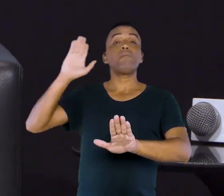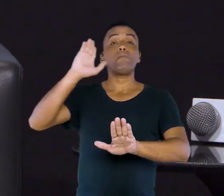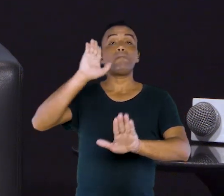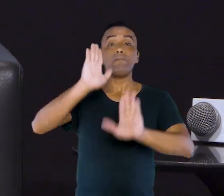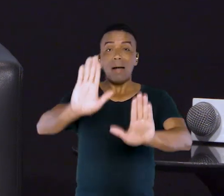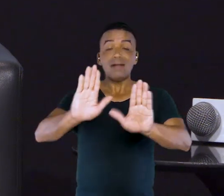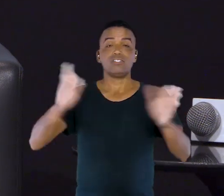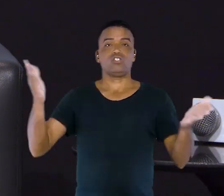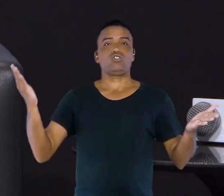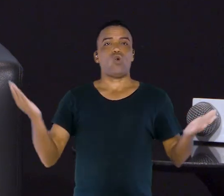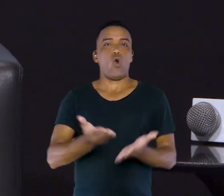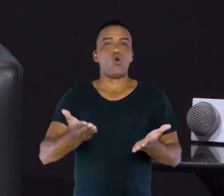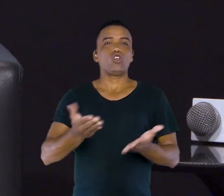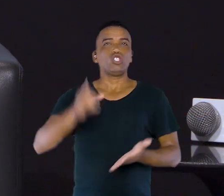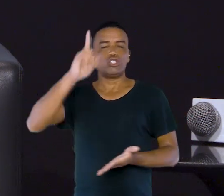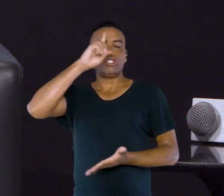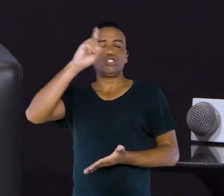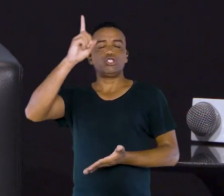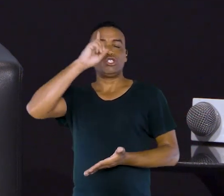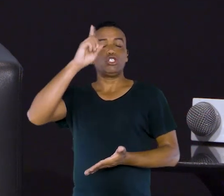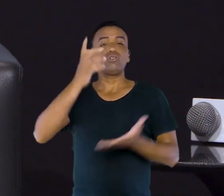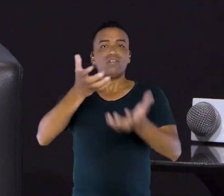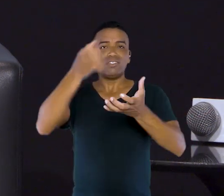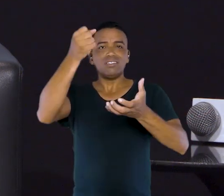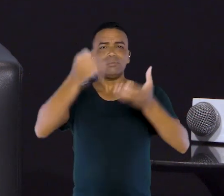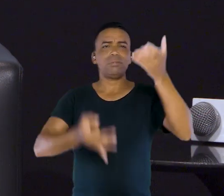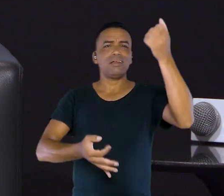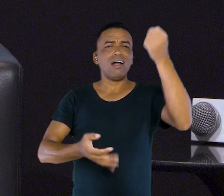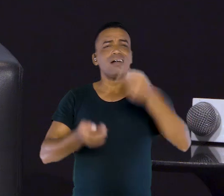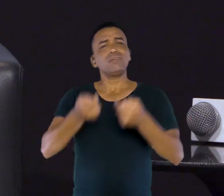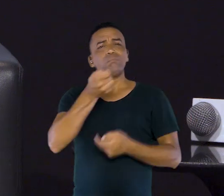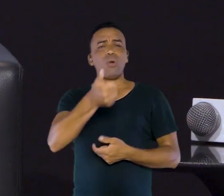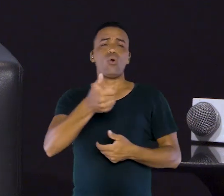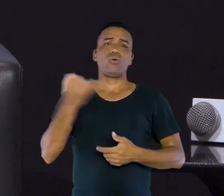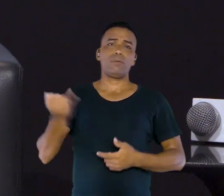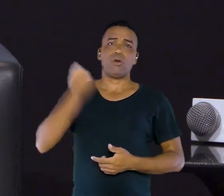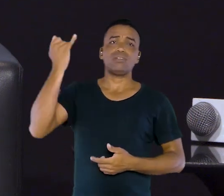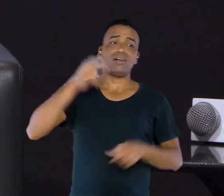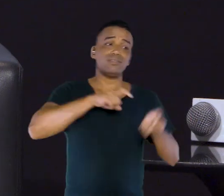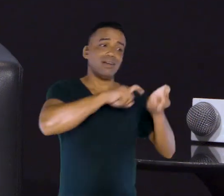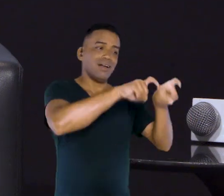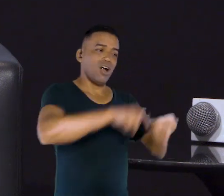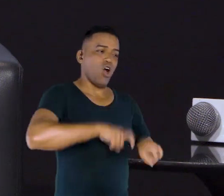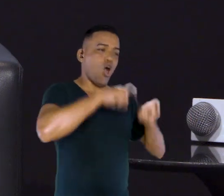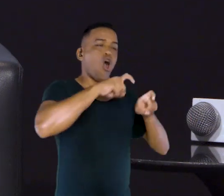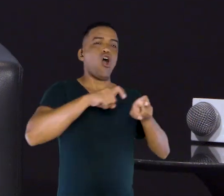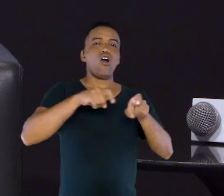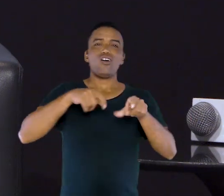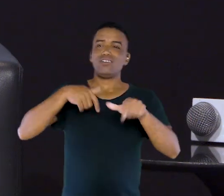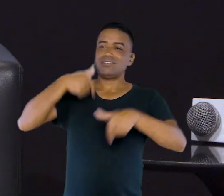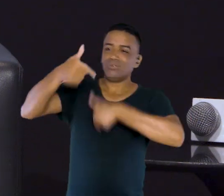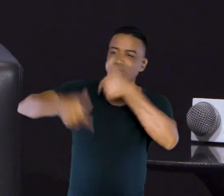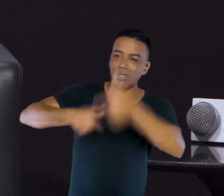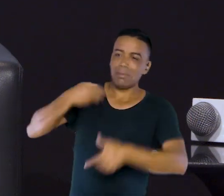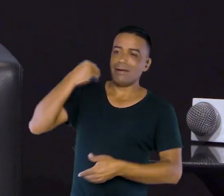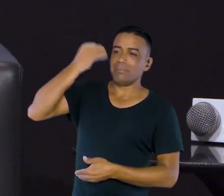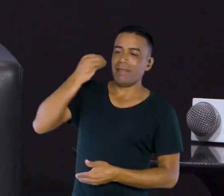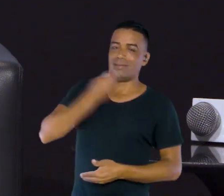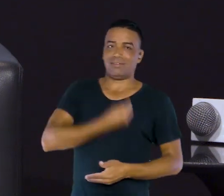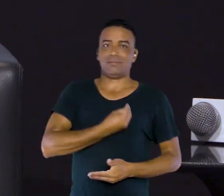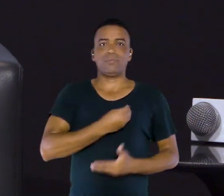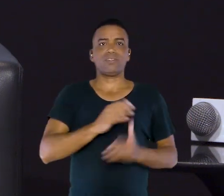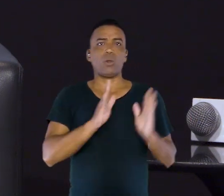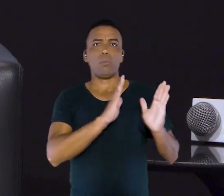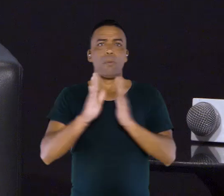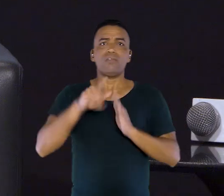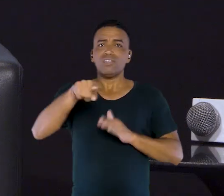do presente e do dia a dia, né? E queria te ouvir um pouquinho sobre a importância da roça na sua caminhada. Tem um momento que